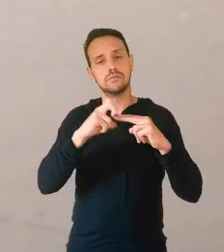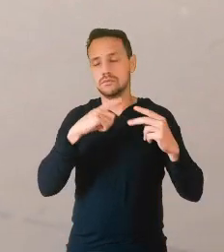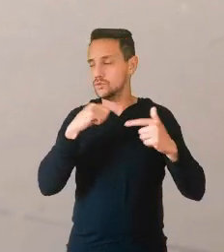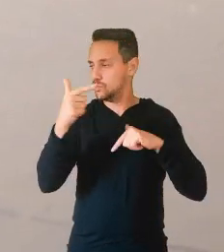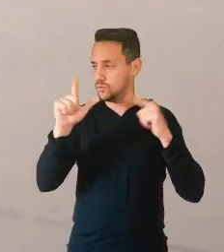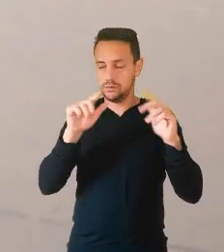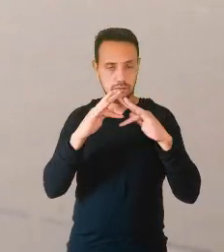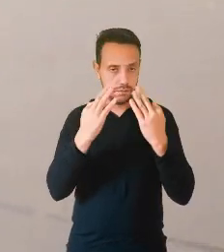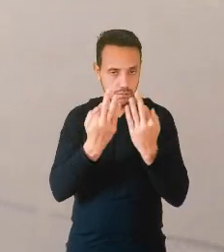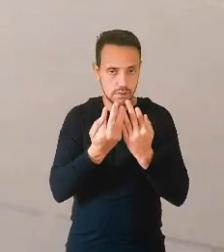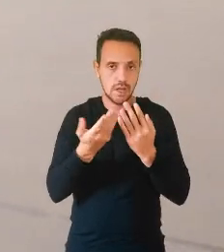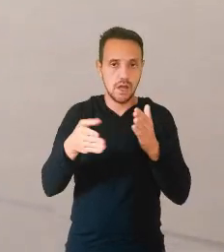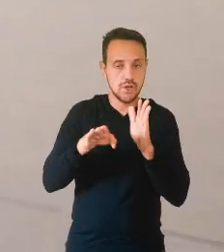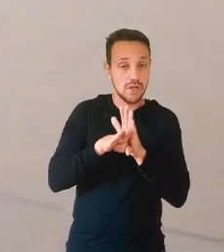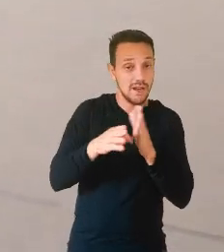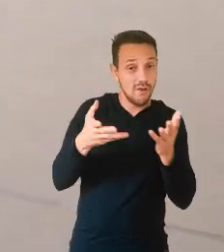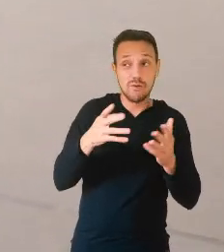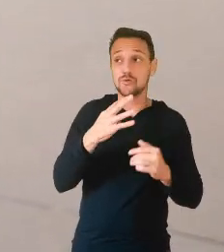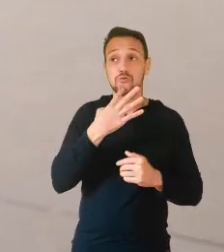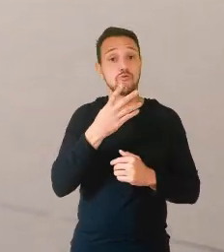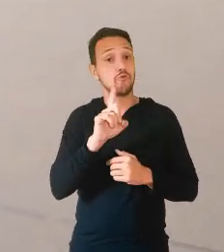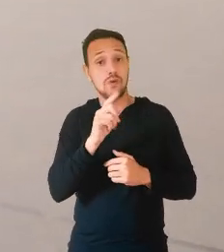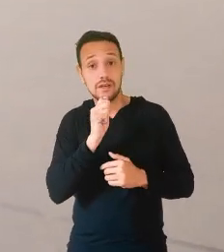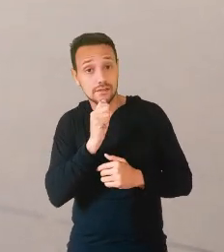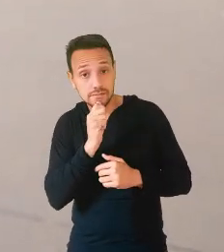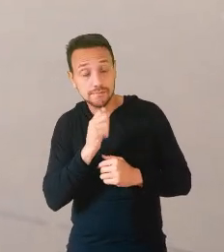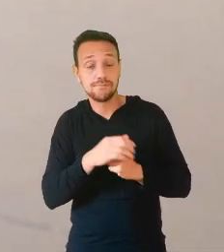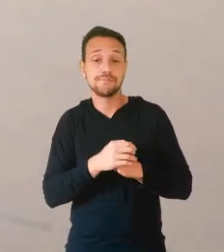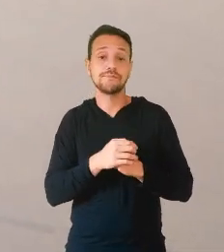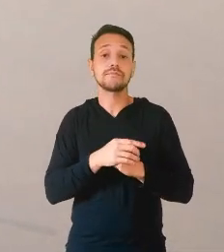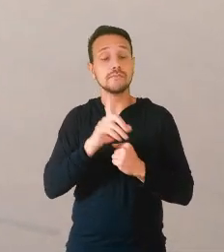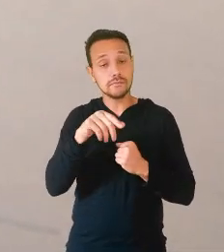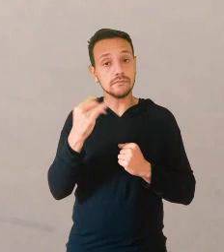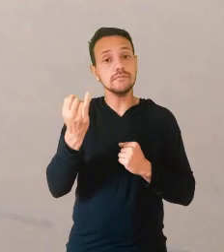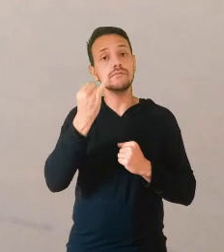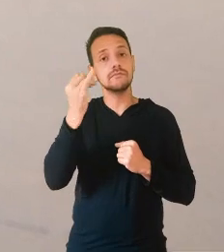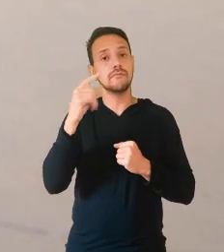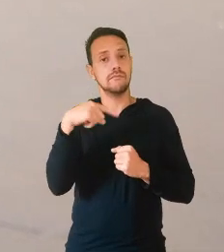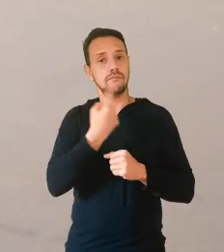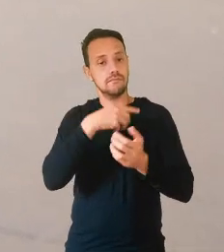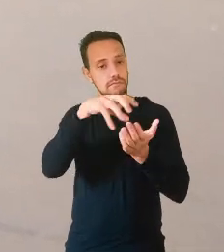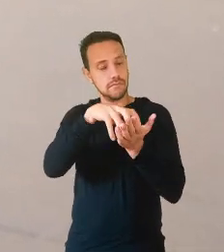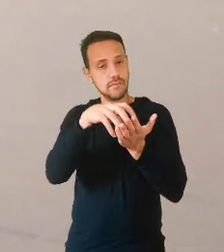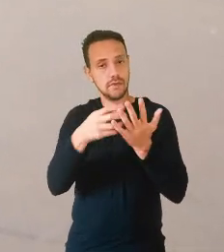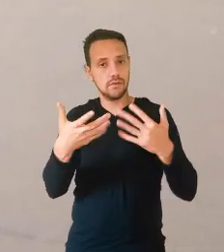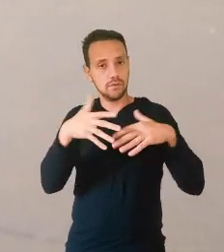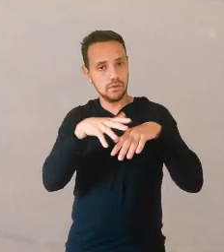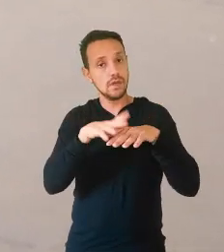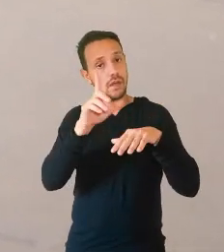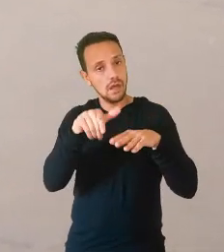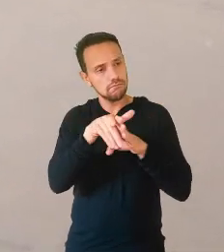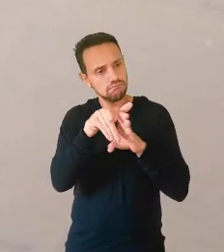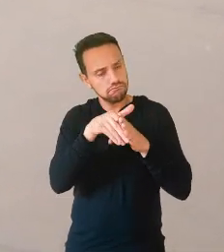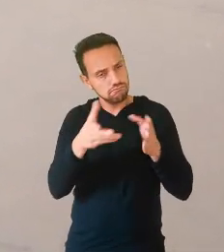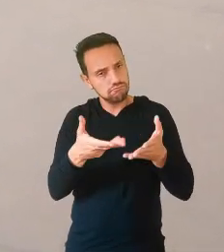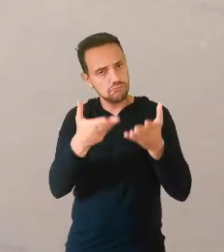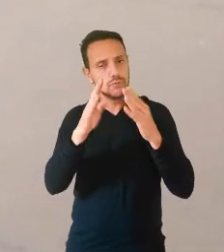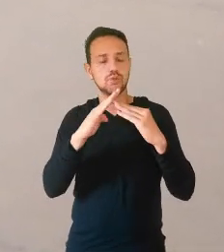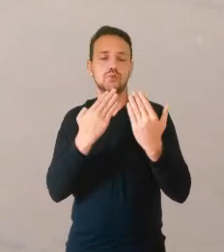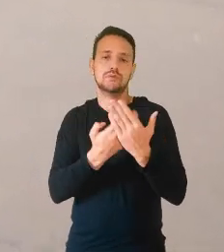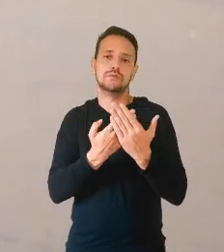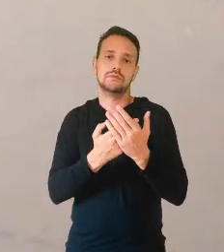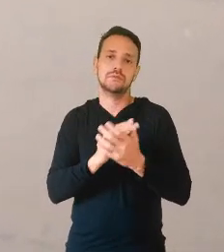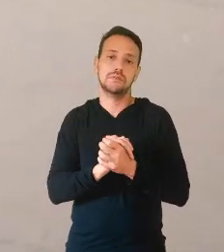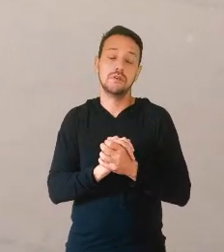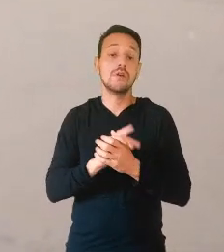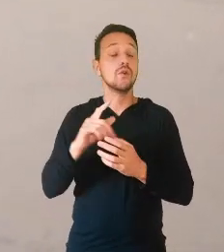chegando e não conhecem esse trabalho importante do nosso centro de inclusão, que é assessoria escolar. Então,